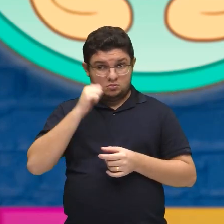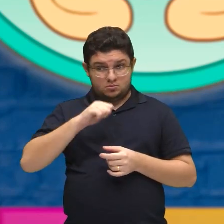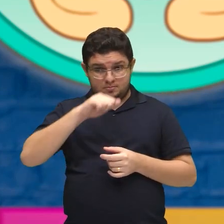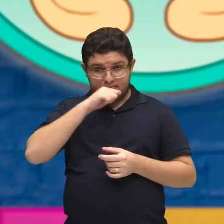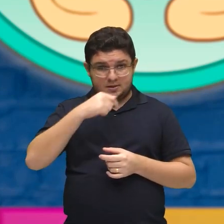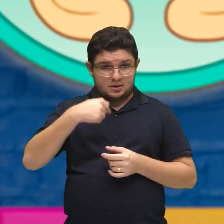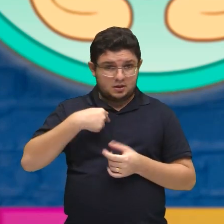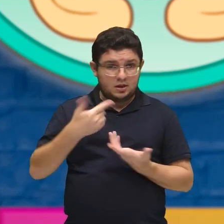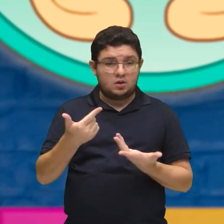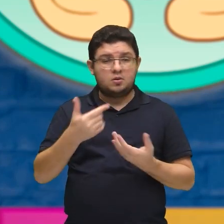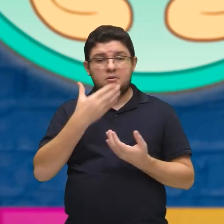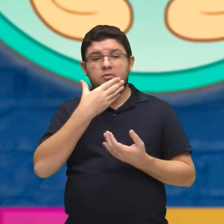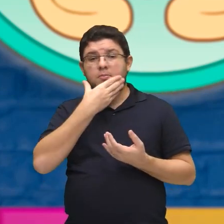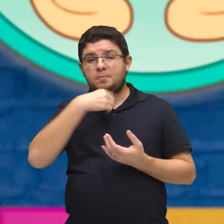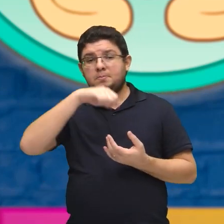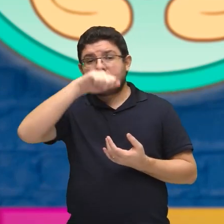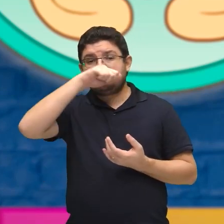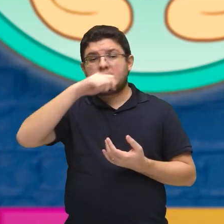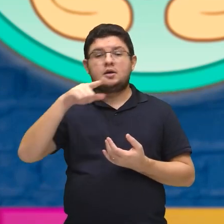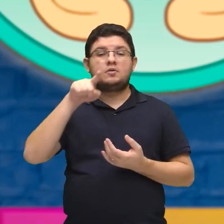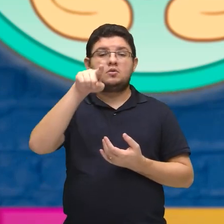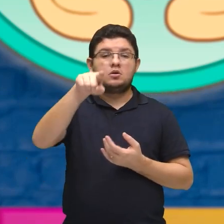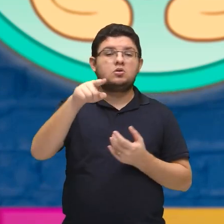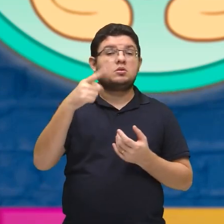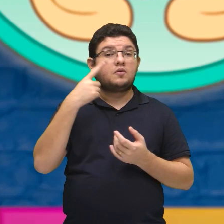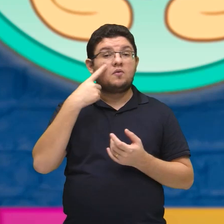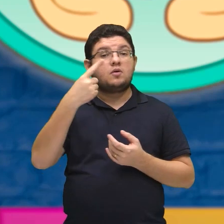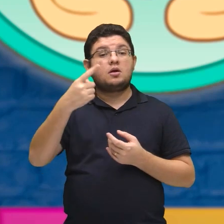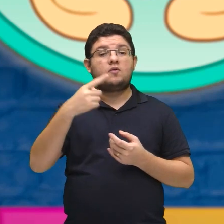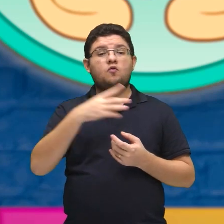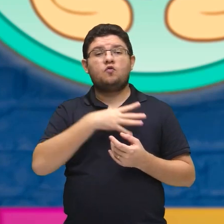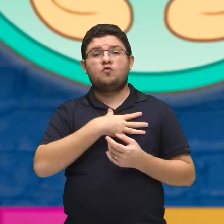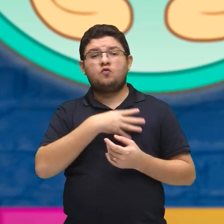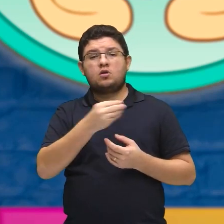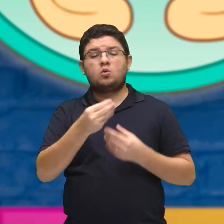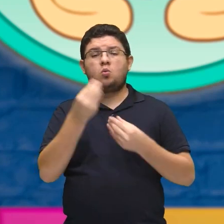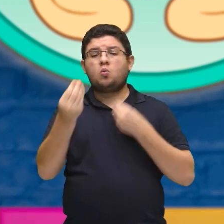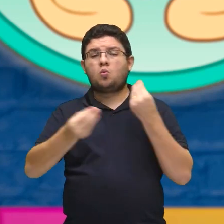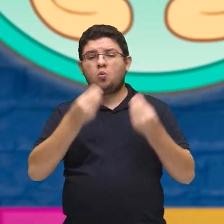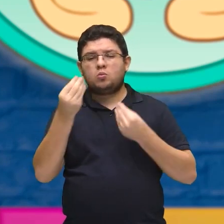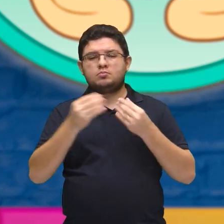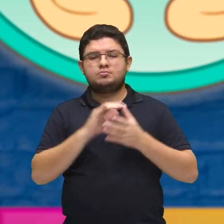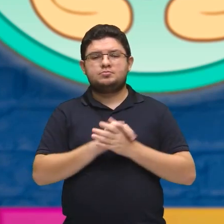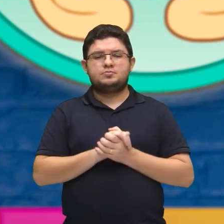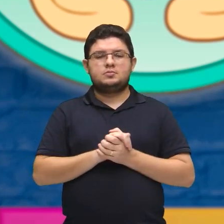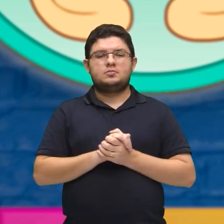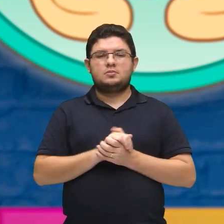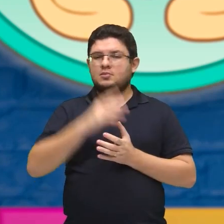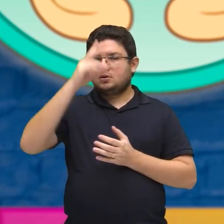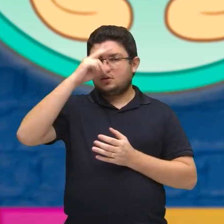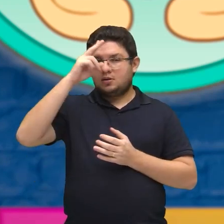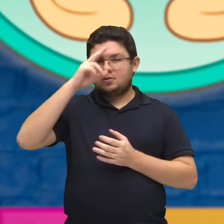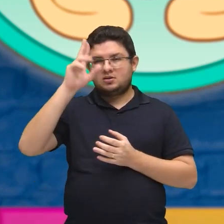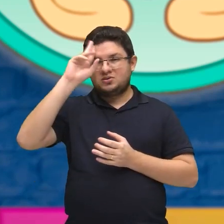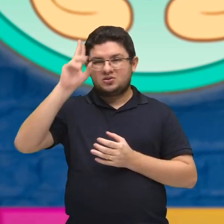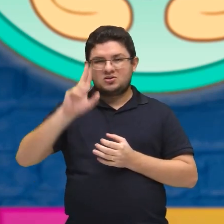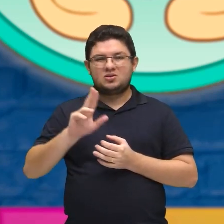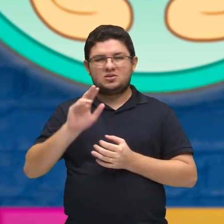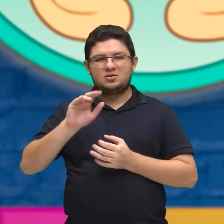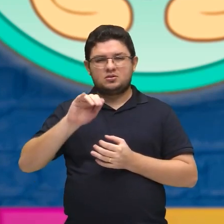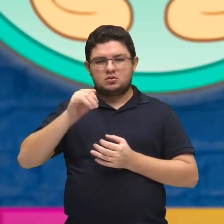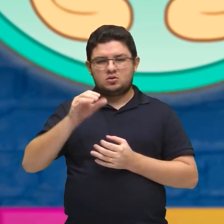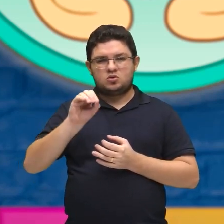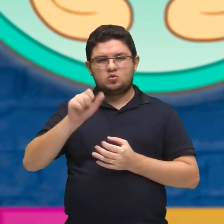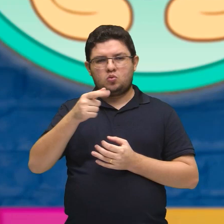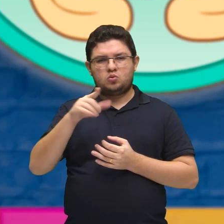como é que está seu filho. Lá antes de eu abrir a historinha do João, eu perguntei para vocês se existe